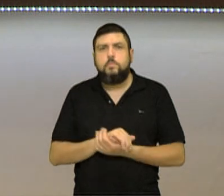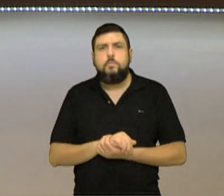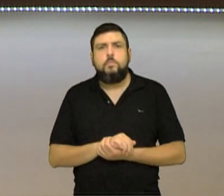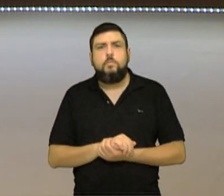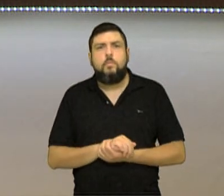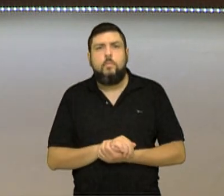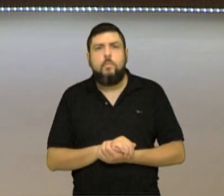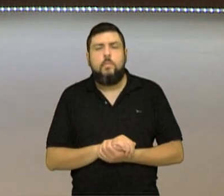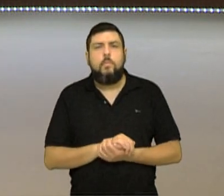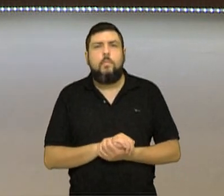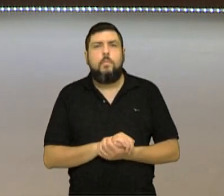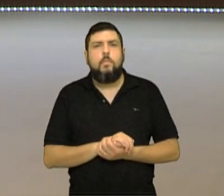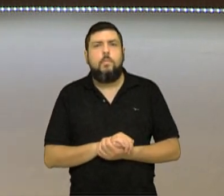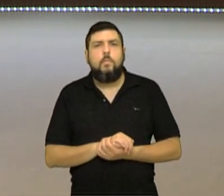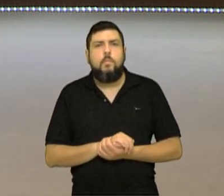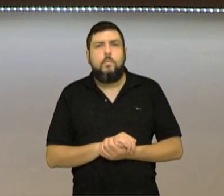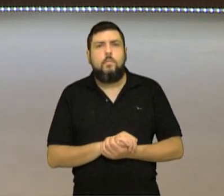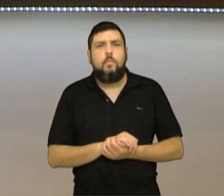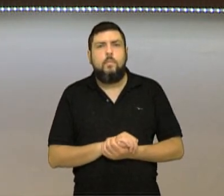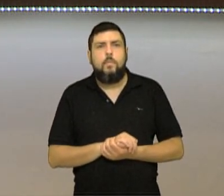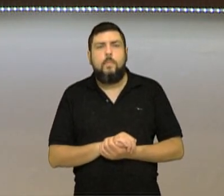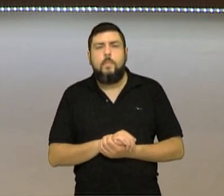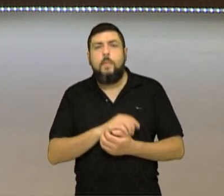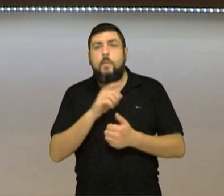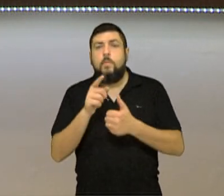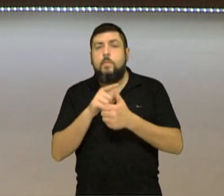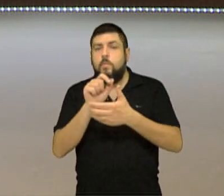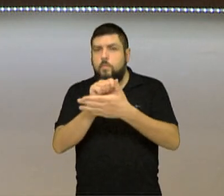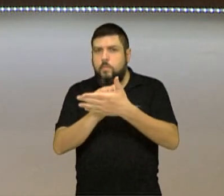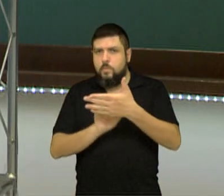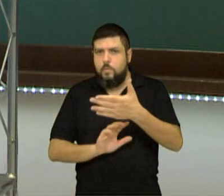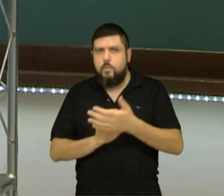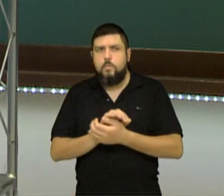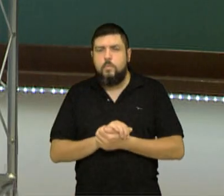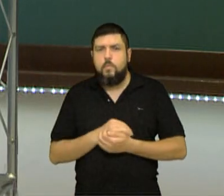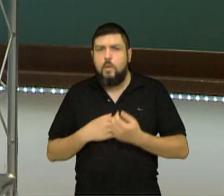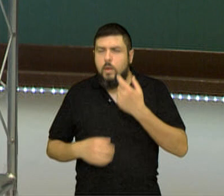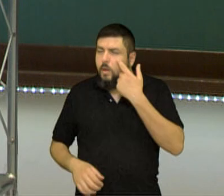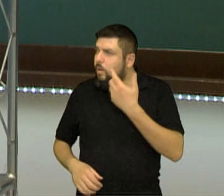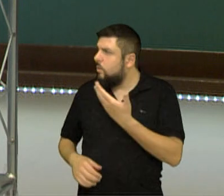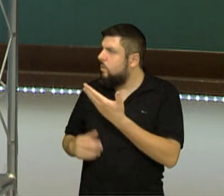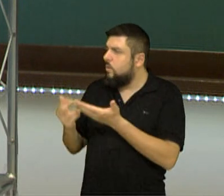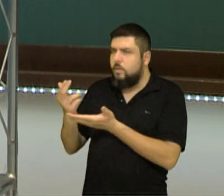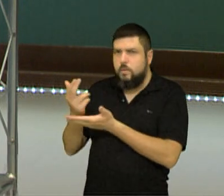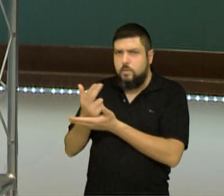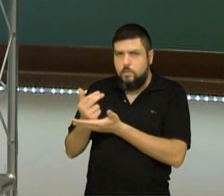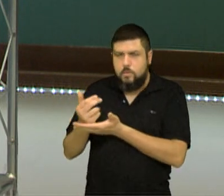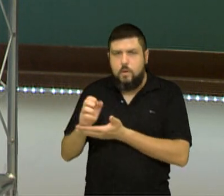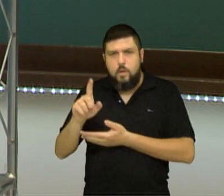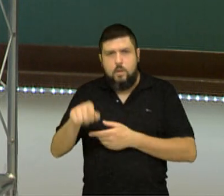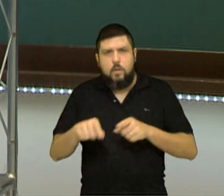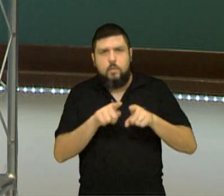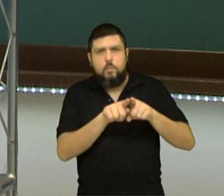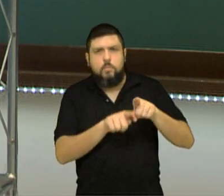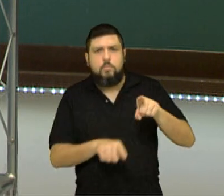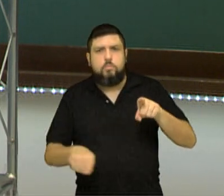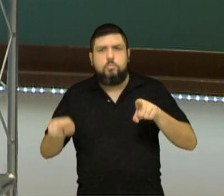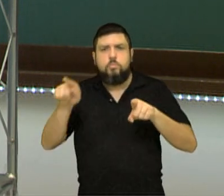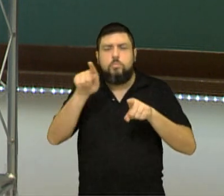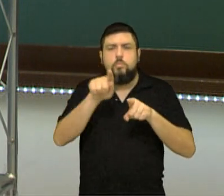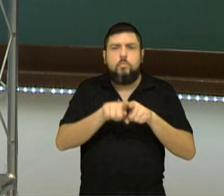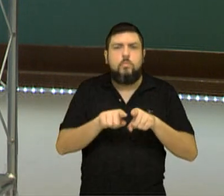uma. Então, antes disso, uma atividade. A figura a seguir representa algumas etapas do ciclo de vida de uma espécie